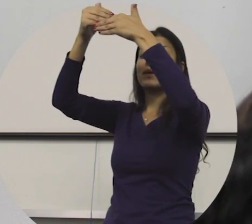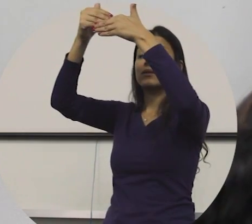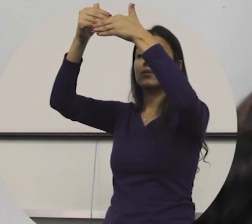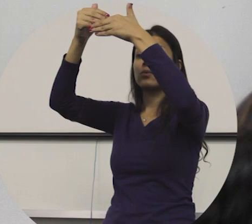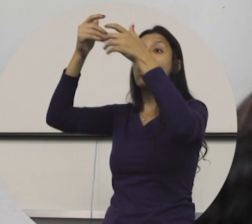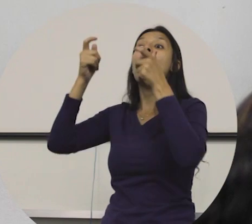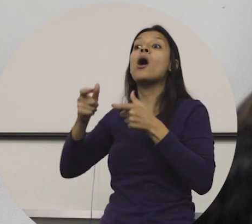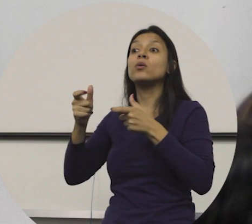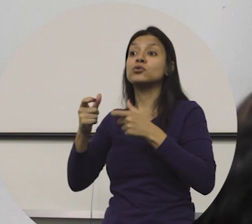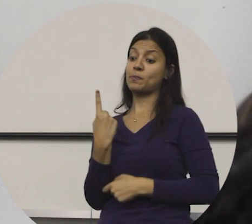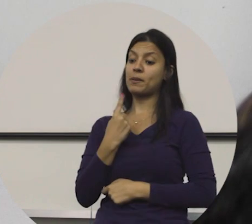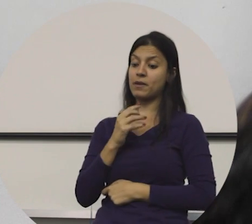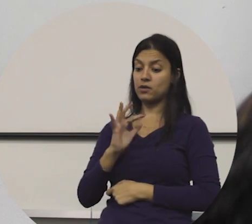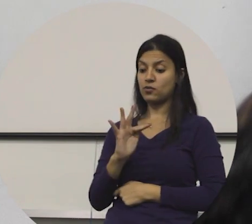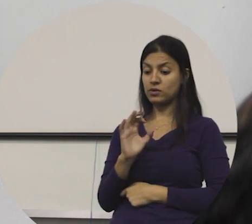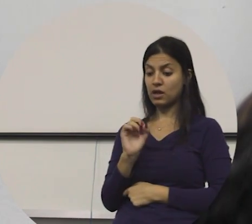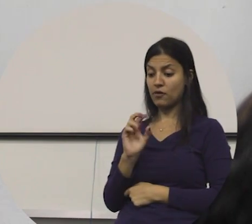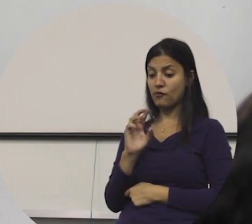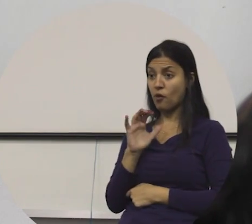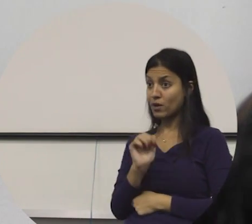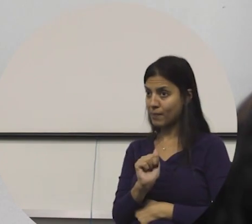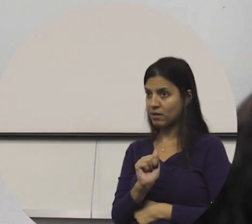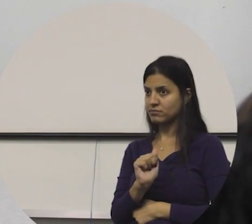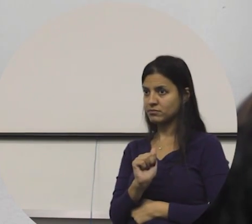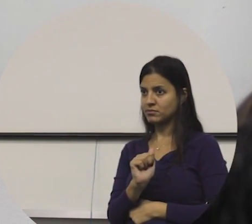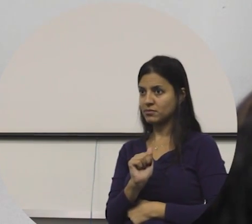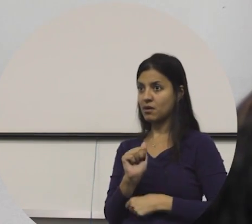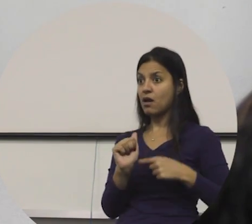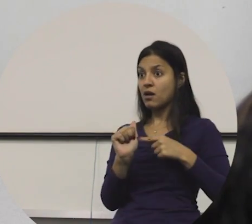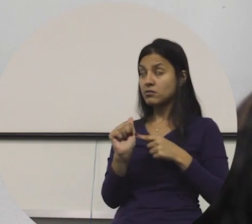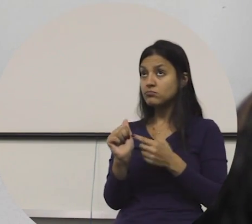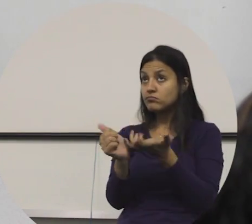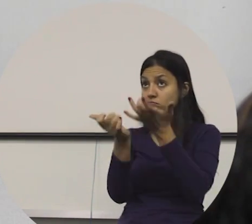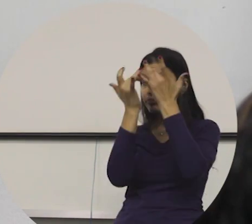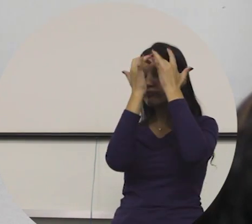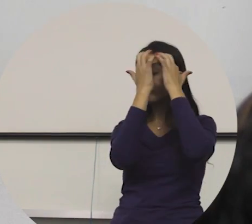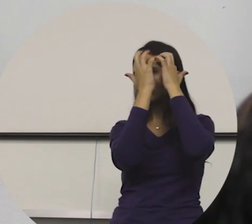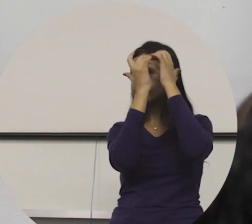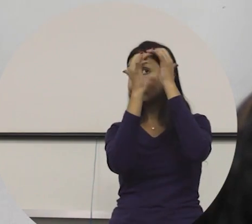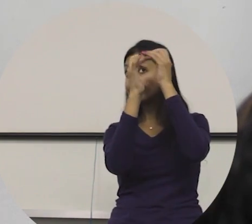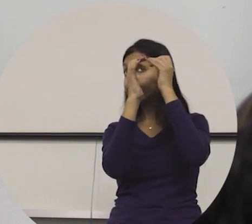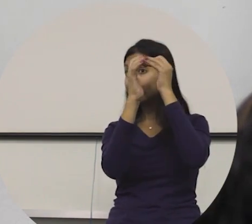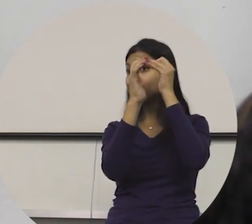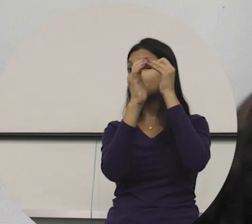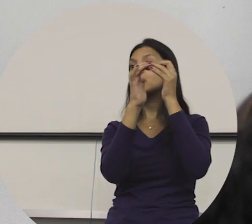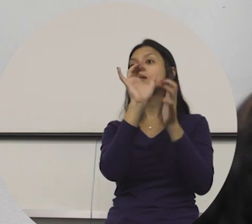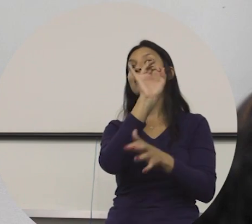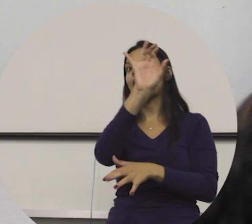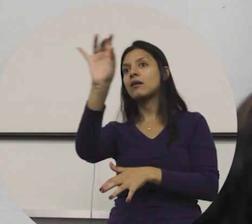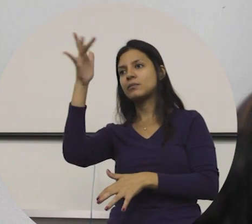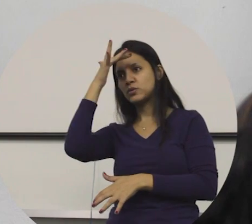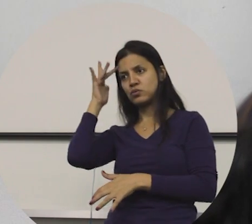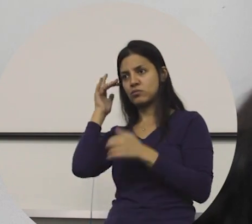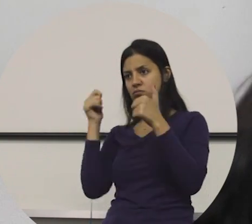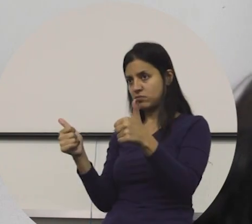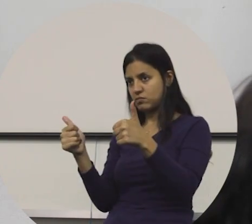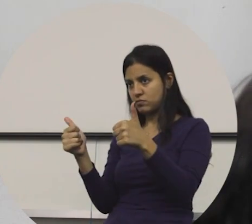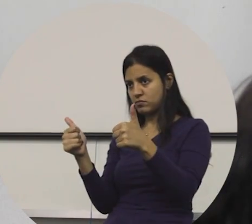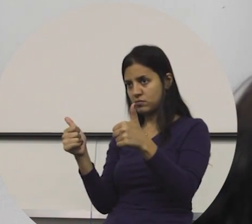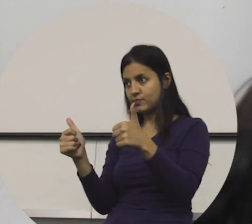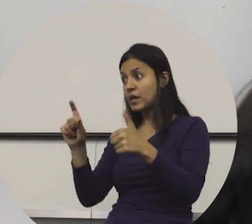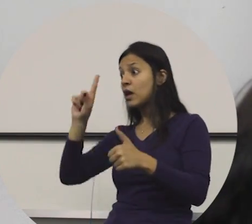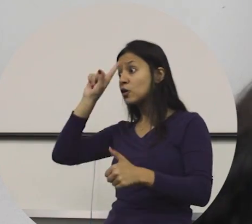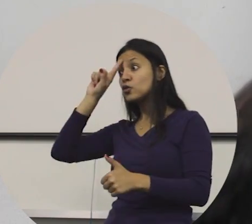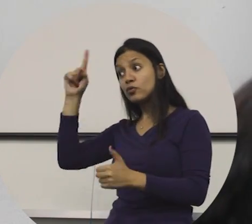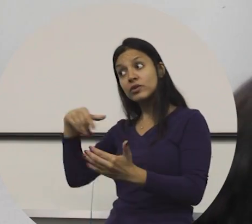forma, e isso que é processado dentro da cabeça das pessoas. Ok? Dúvida até